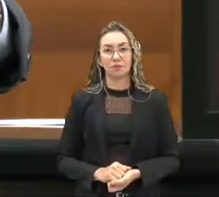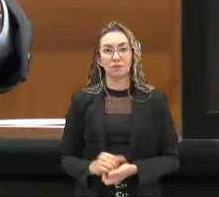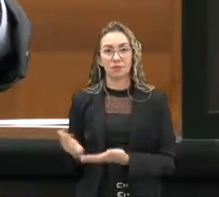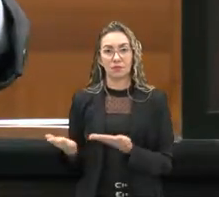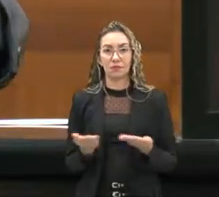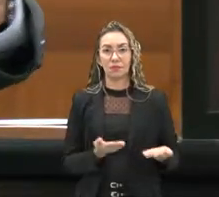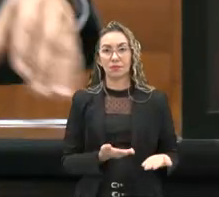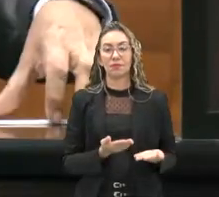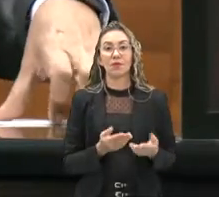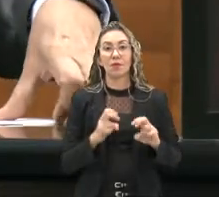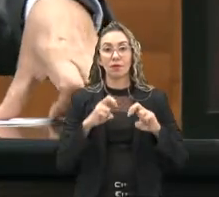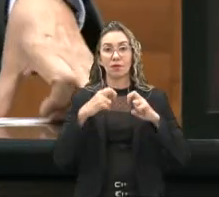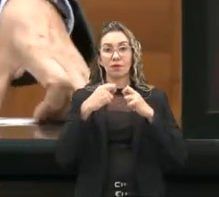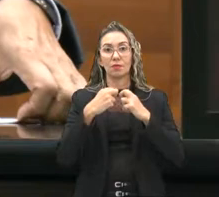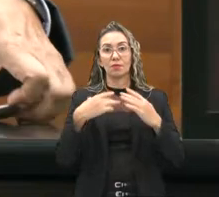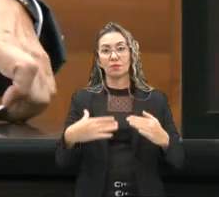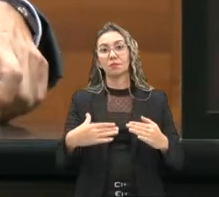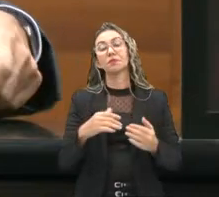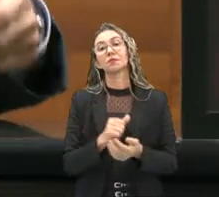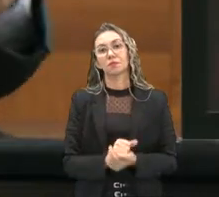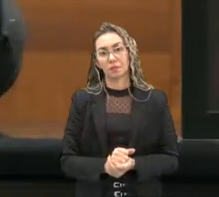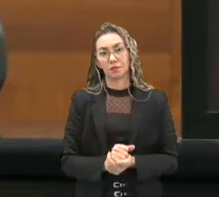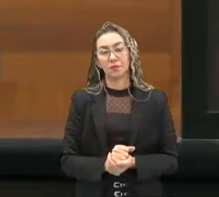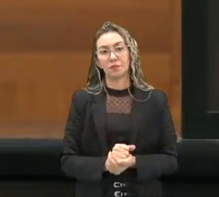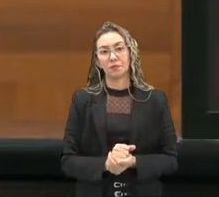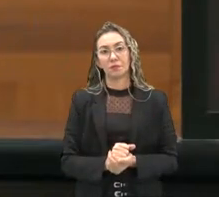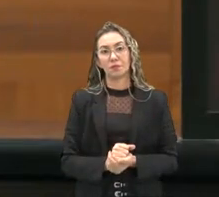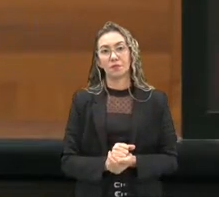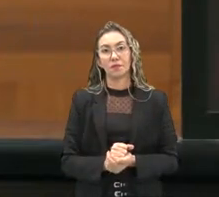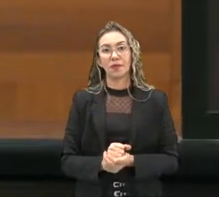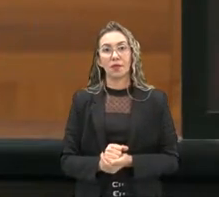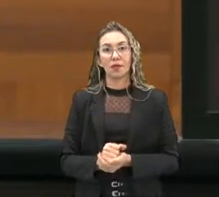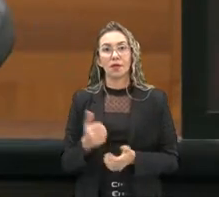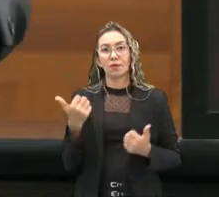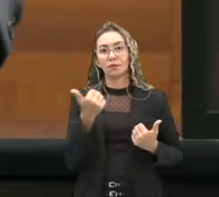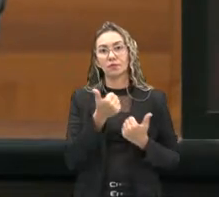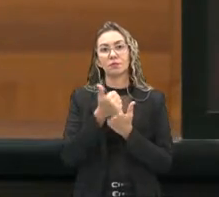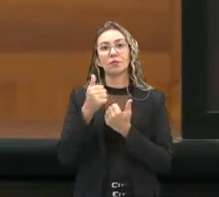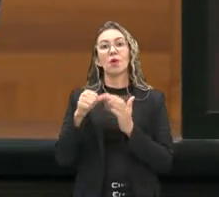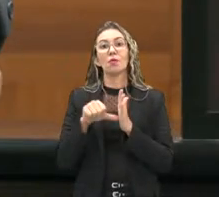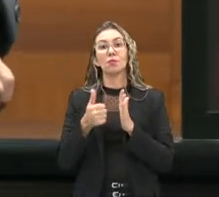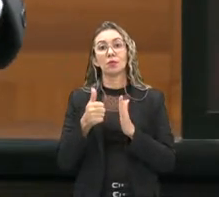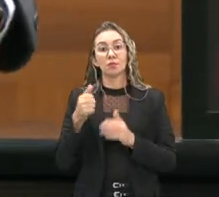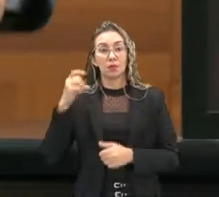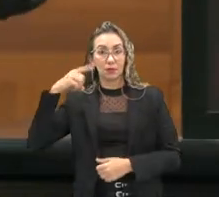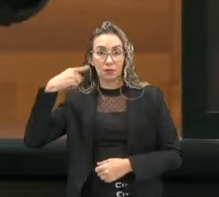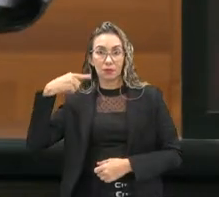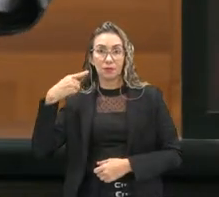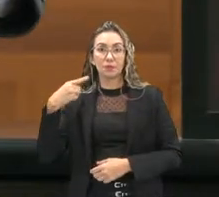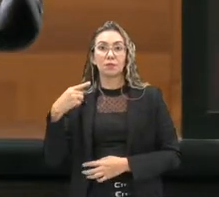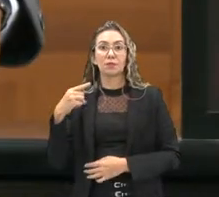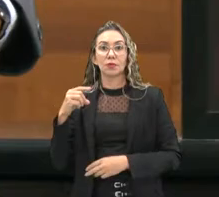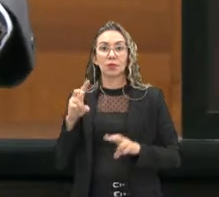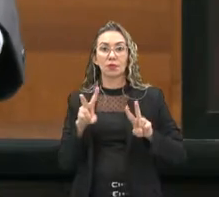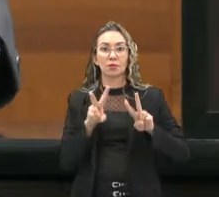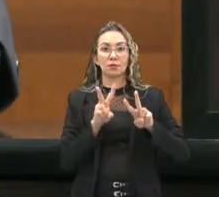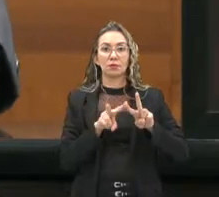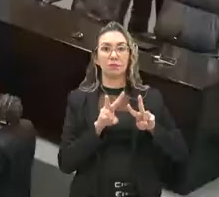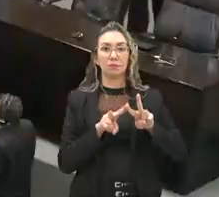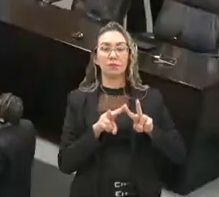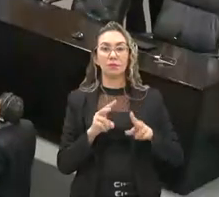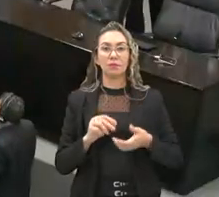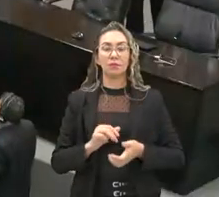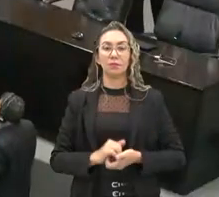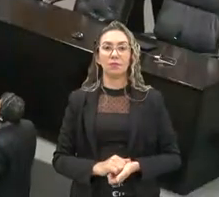Convido para compor a mesa o senhor primeiro vice-presidente desta casa, deputado Wilson Santos.